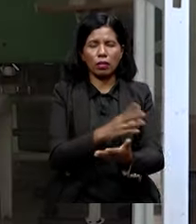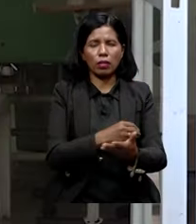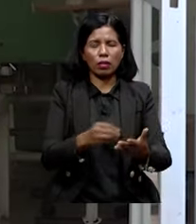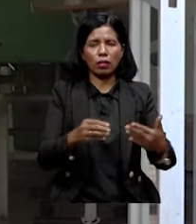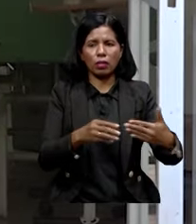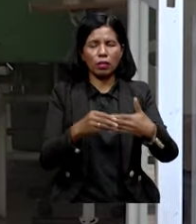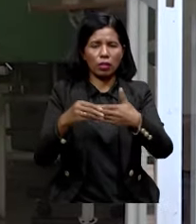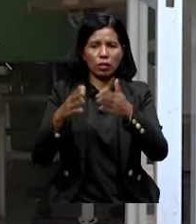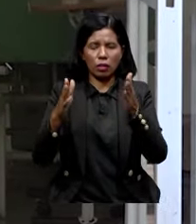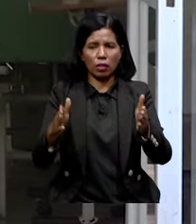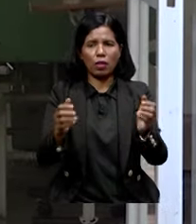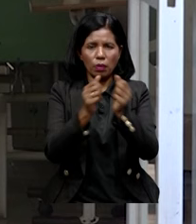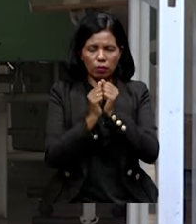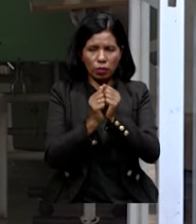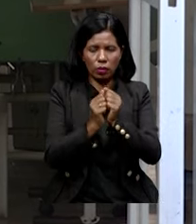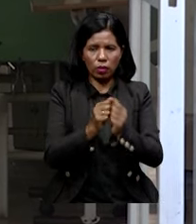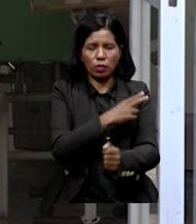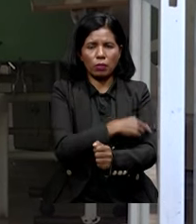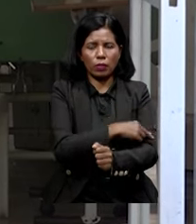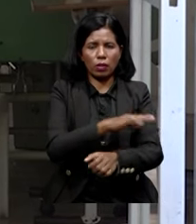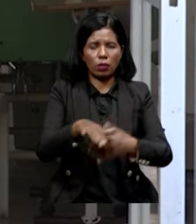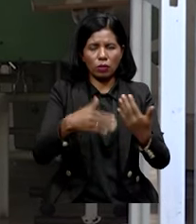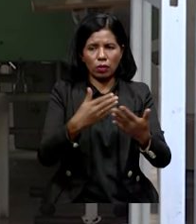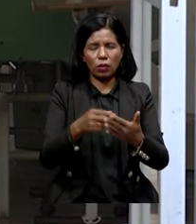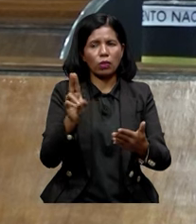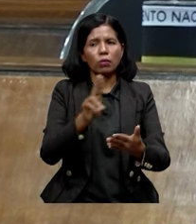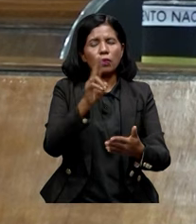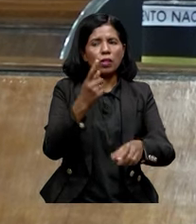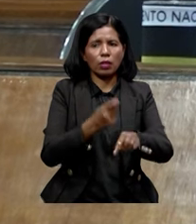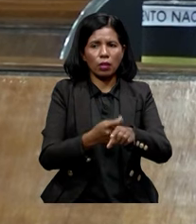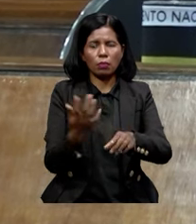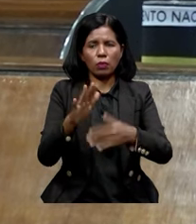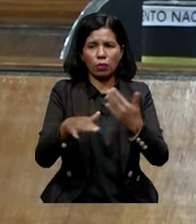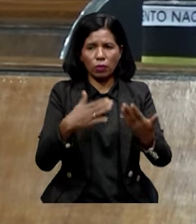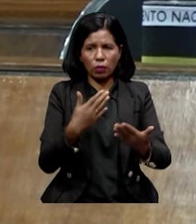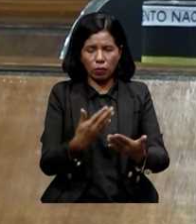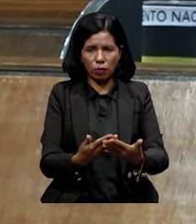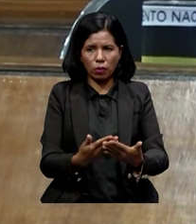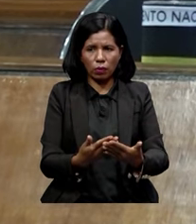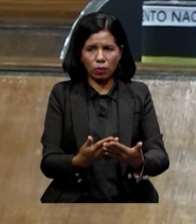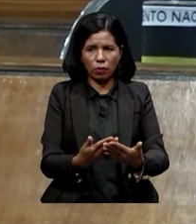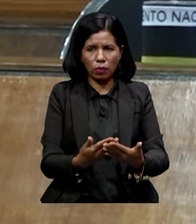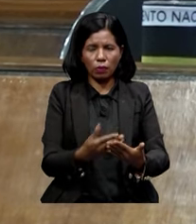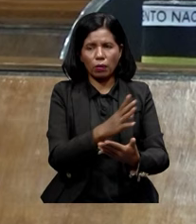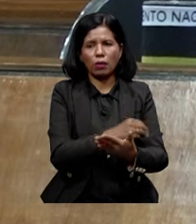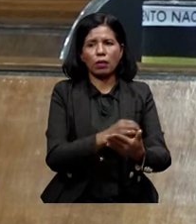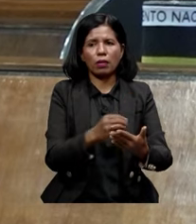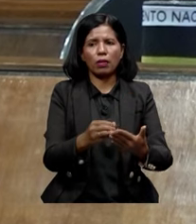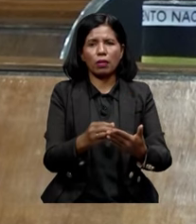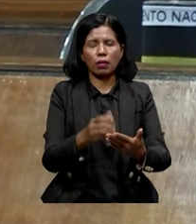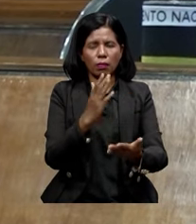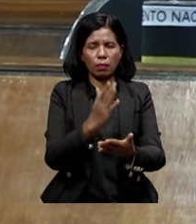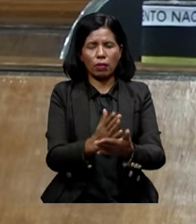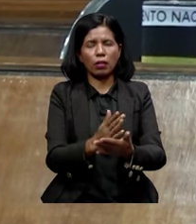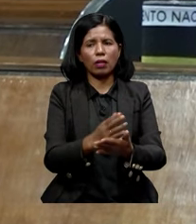organizadora a mutu ko hospital sira tu zere tempo sira que limita